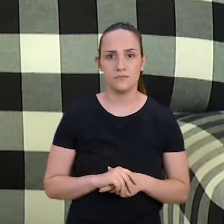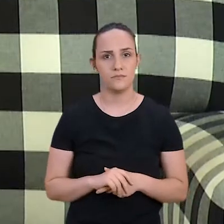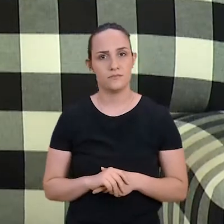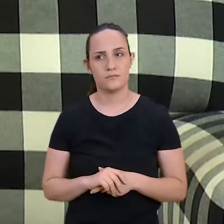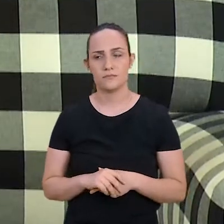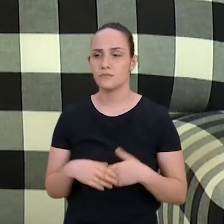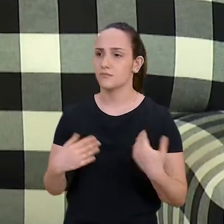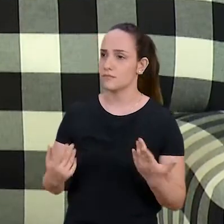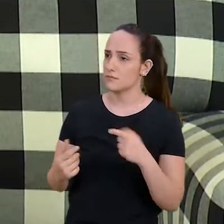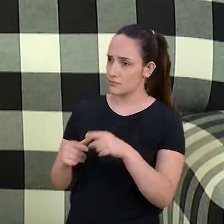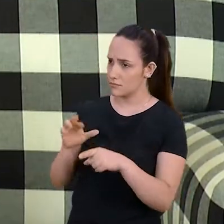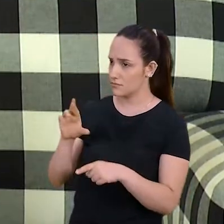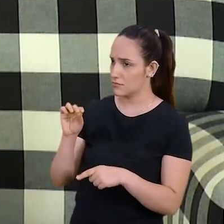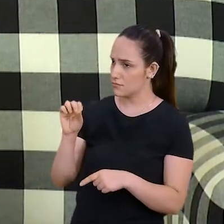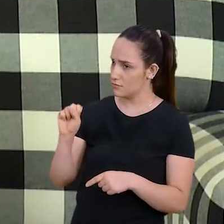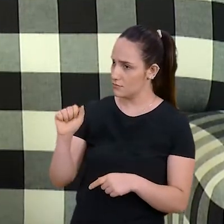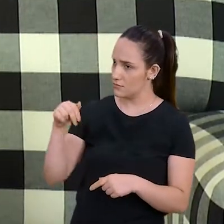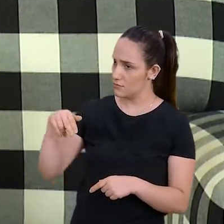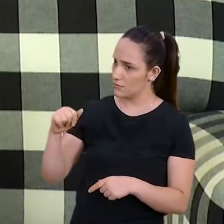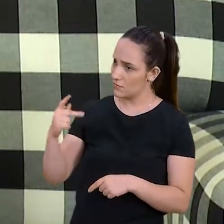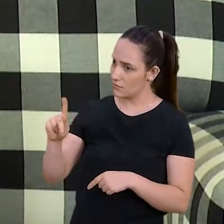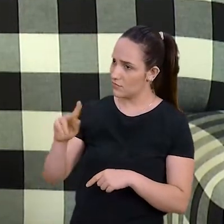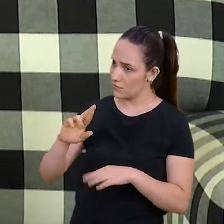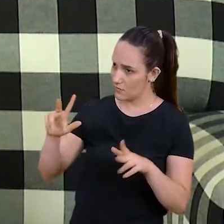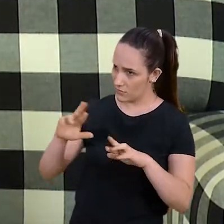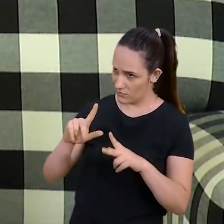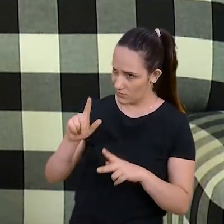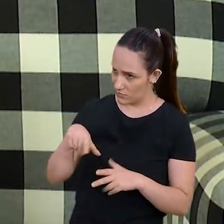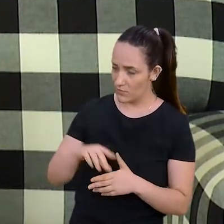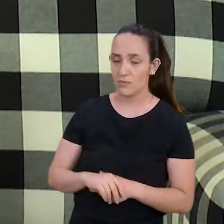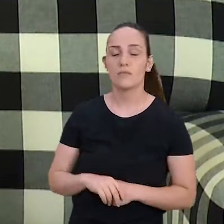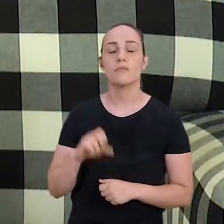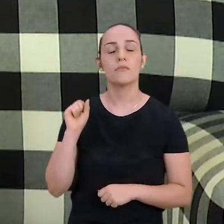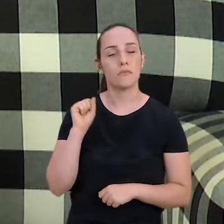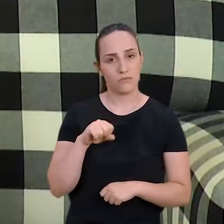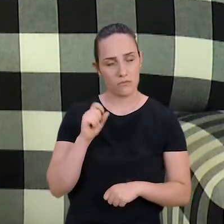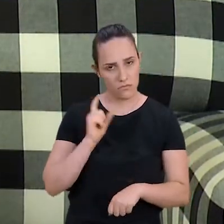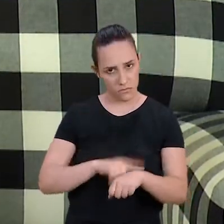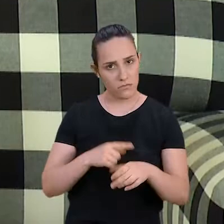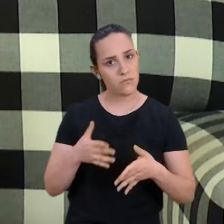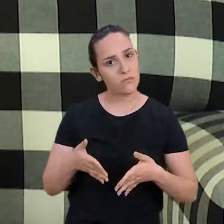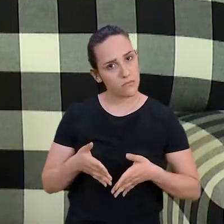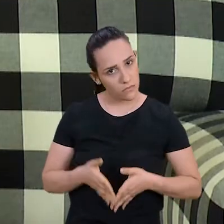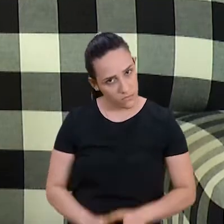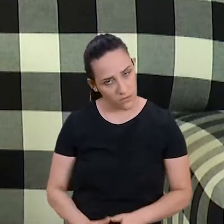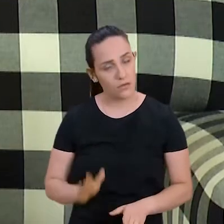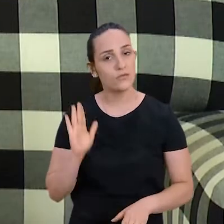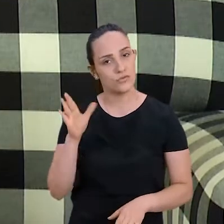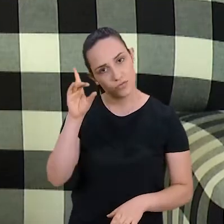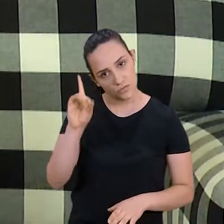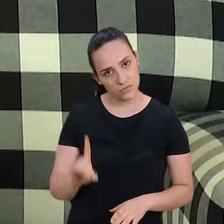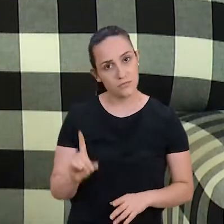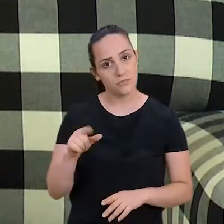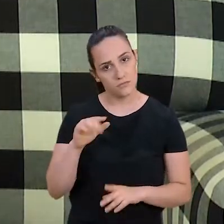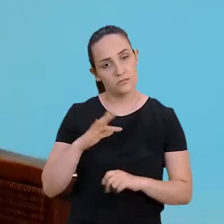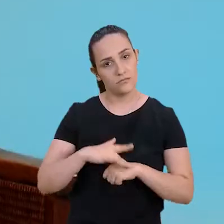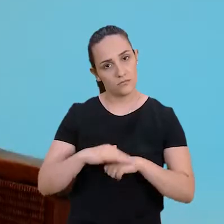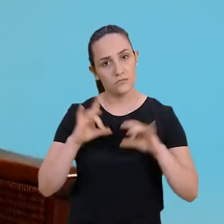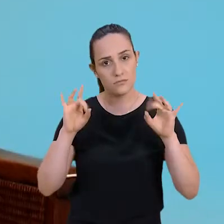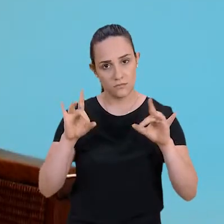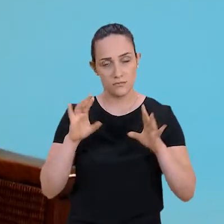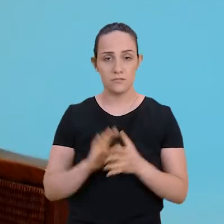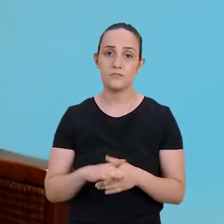Rosana Brandão é diferente. No nascimento, você já descobriu a deficiência do seu filho, que também é uma doença rara. Sim,